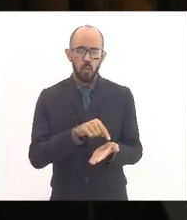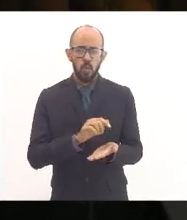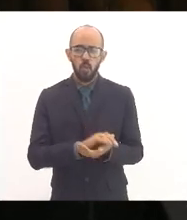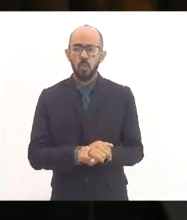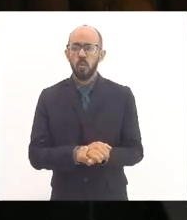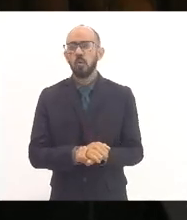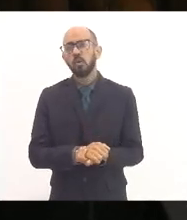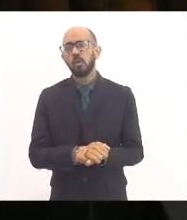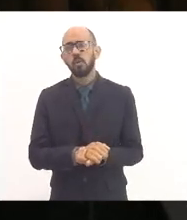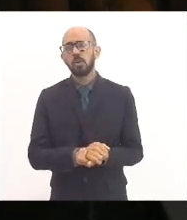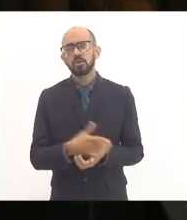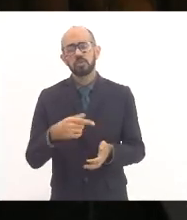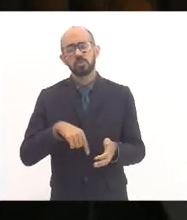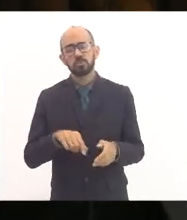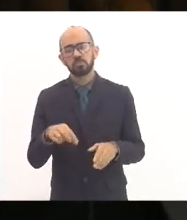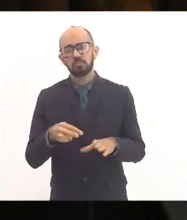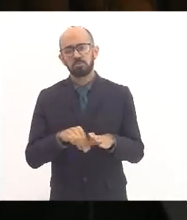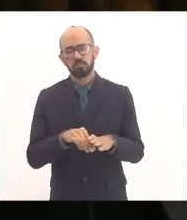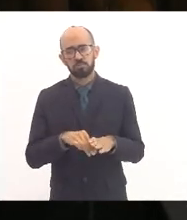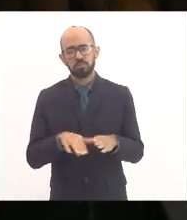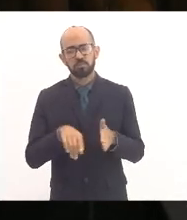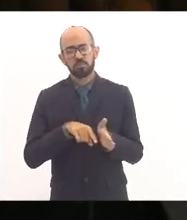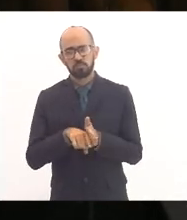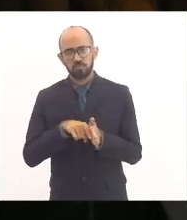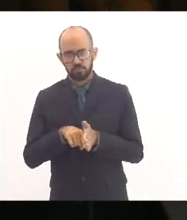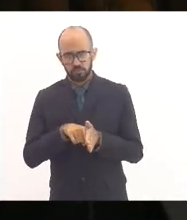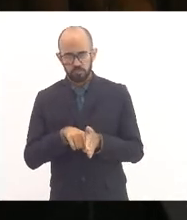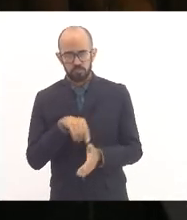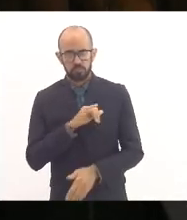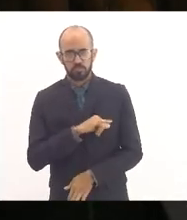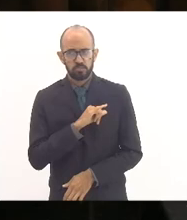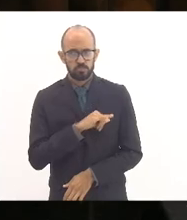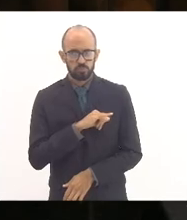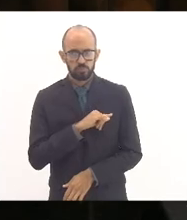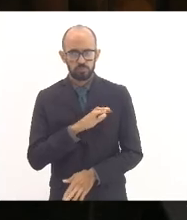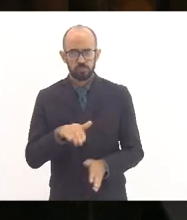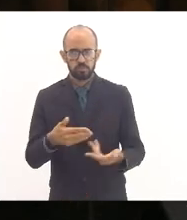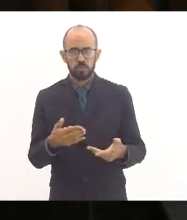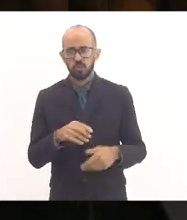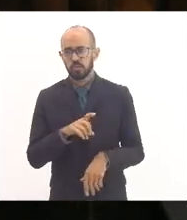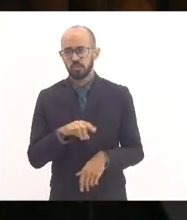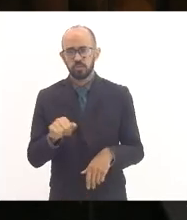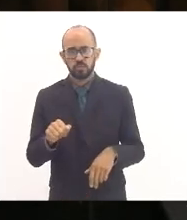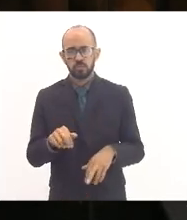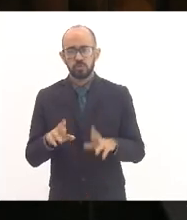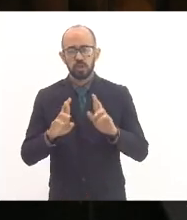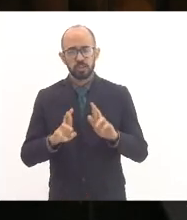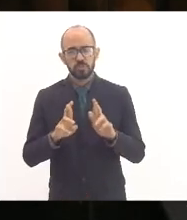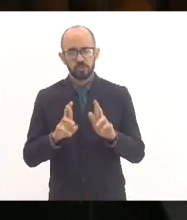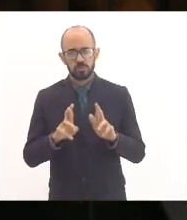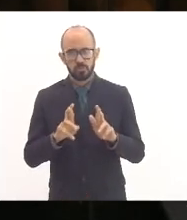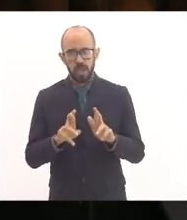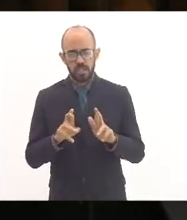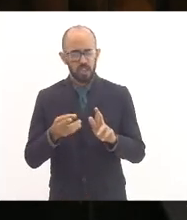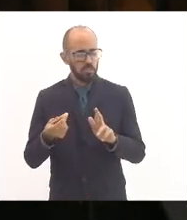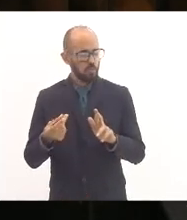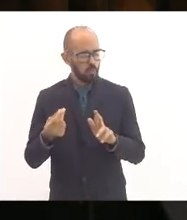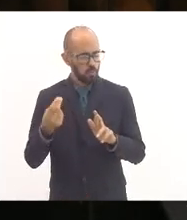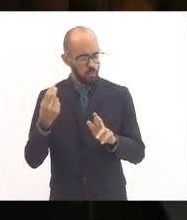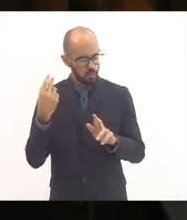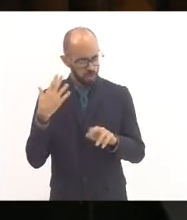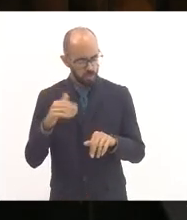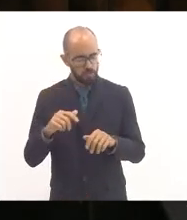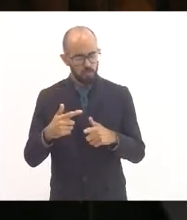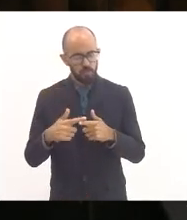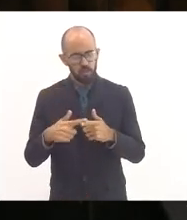investigações policiais do Rio de Janeiro um é enfim é um dia é um dia esperado por todos nós aqui porque